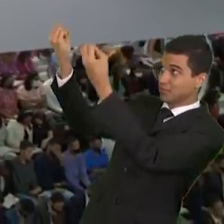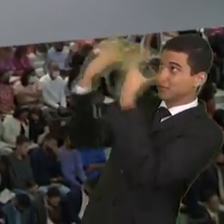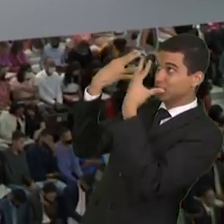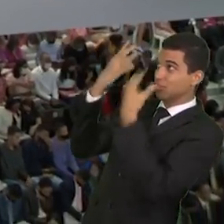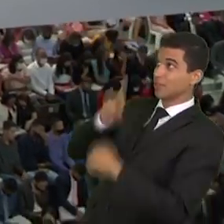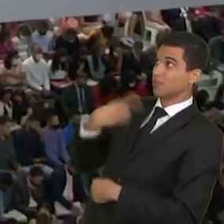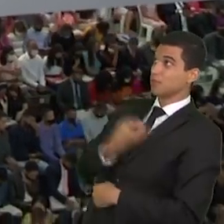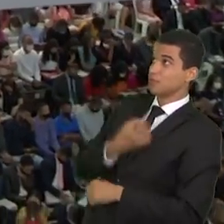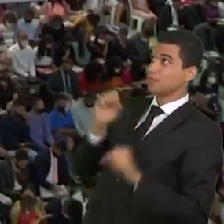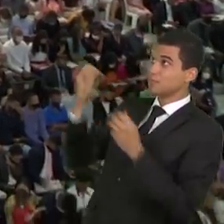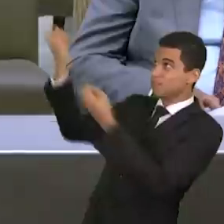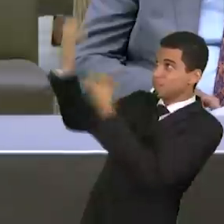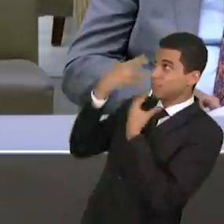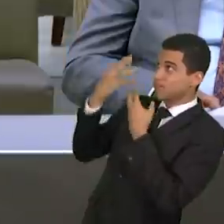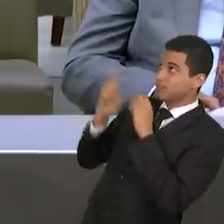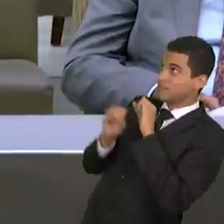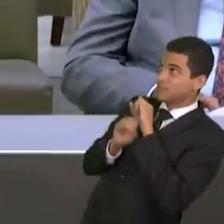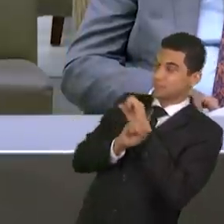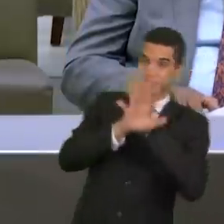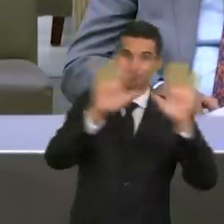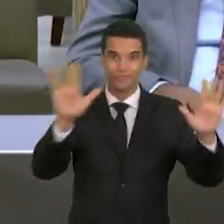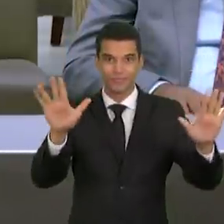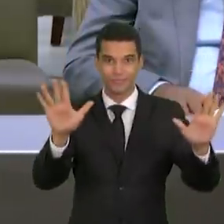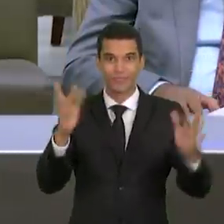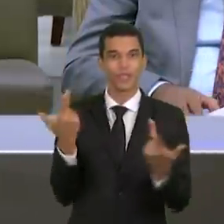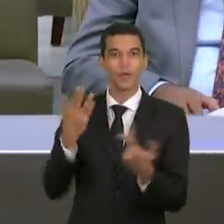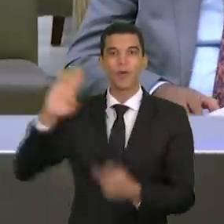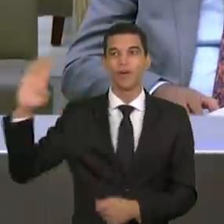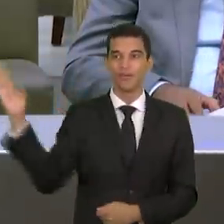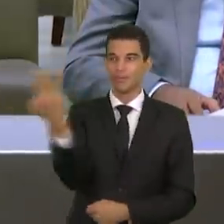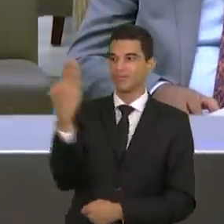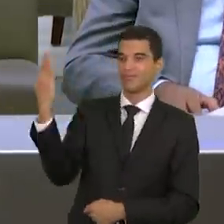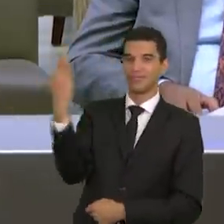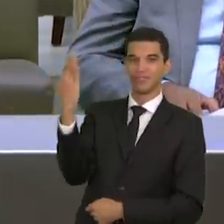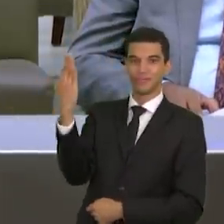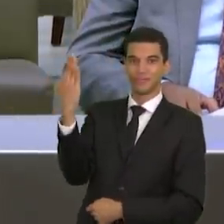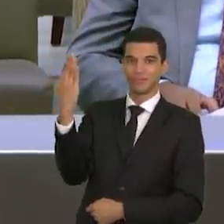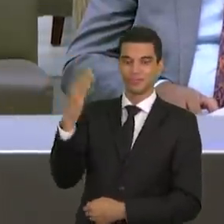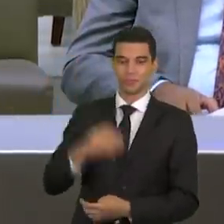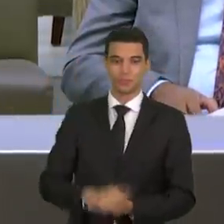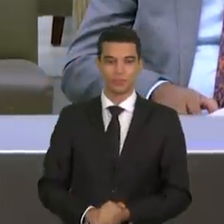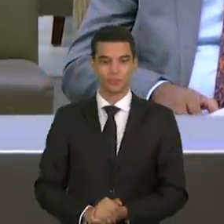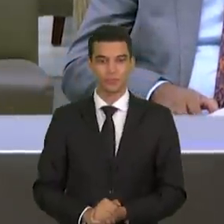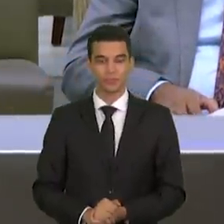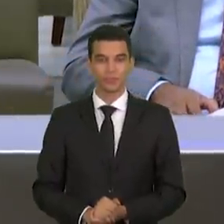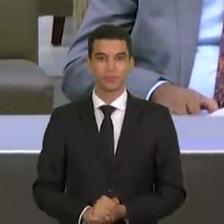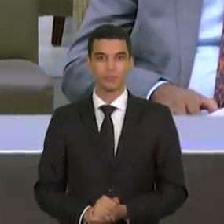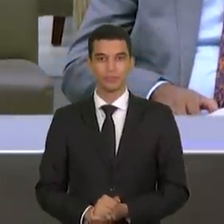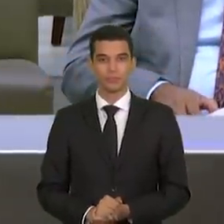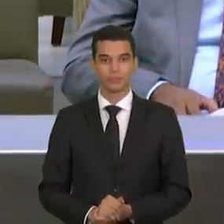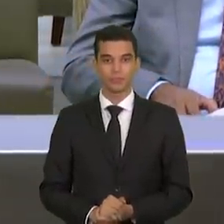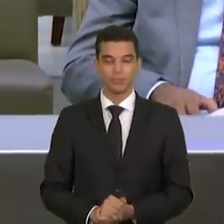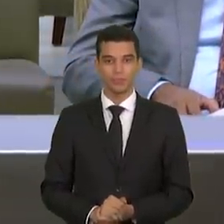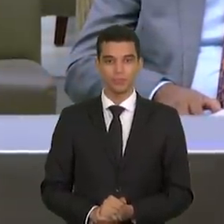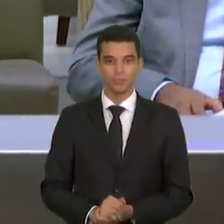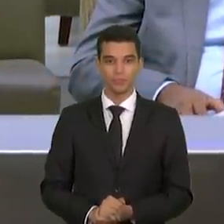coisa, eu estou falando sobre o aperfeiçoamento para o arrebatamento. Aí diz assim, ó,